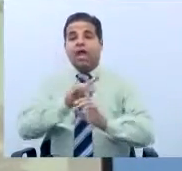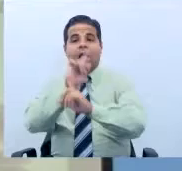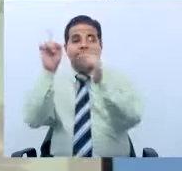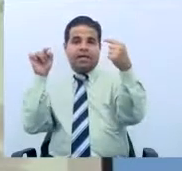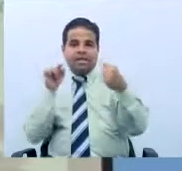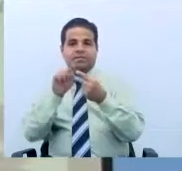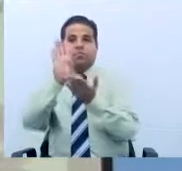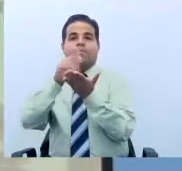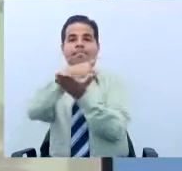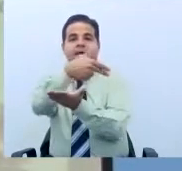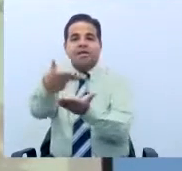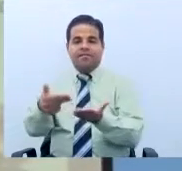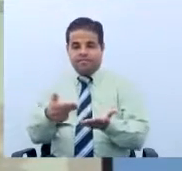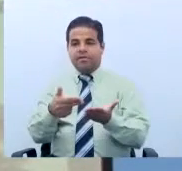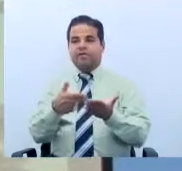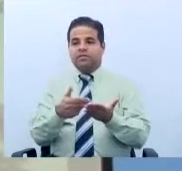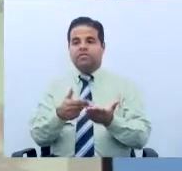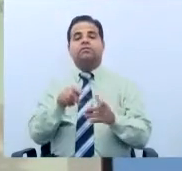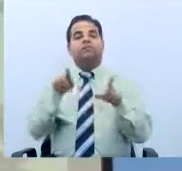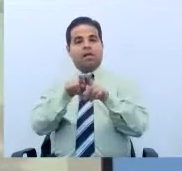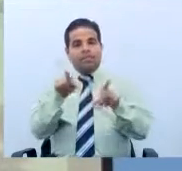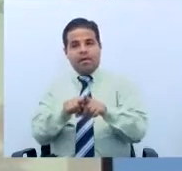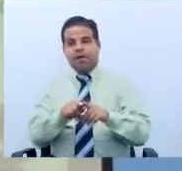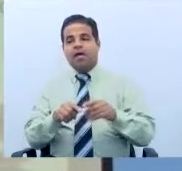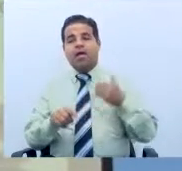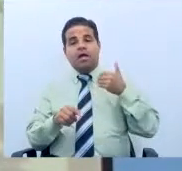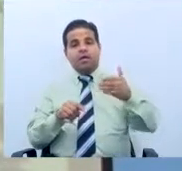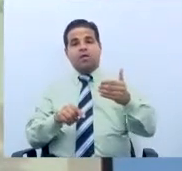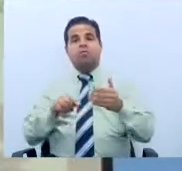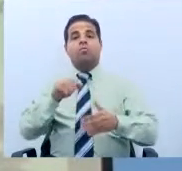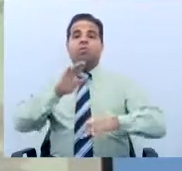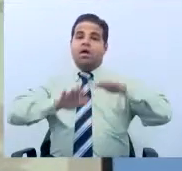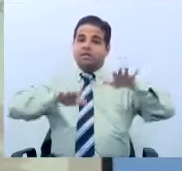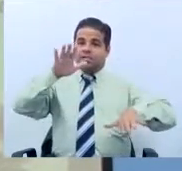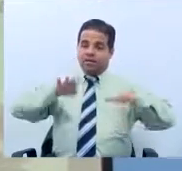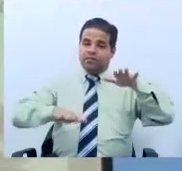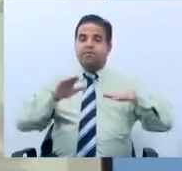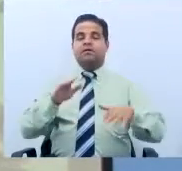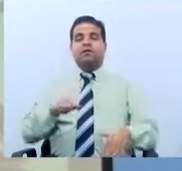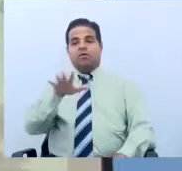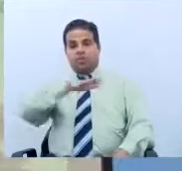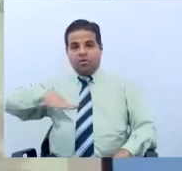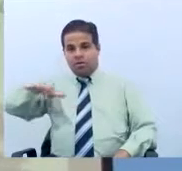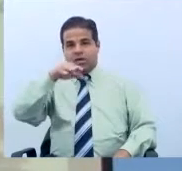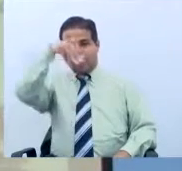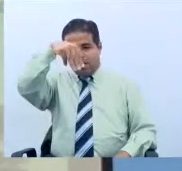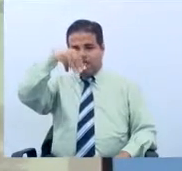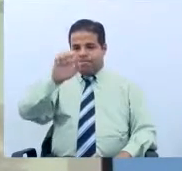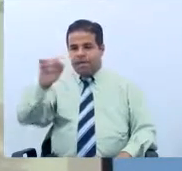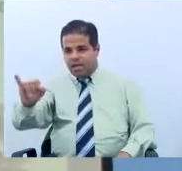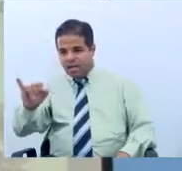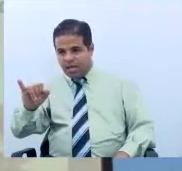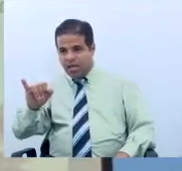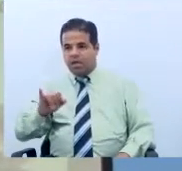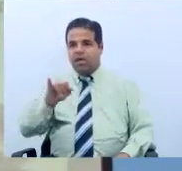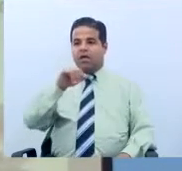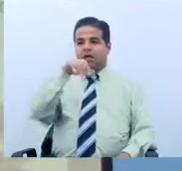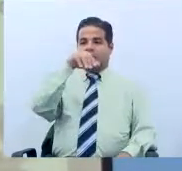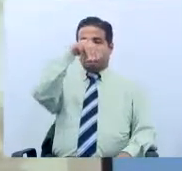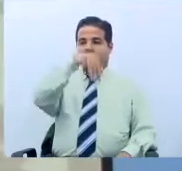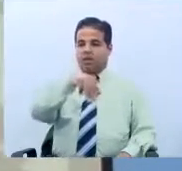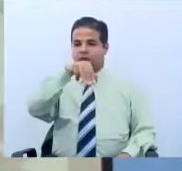de benefícios e prerrogativas, com exceção do MEI em relação a ME e a EPP.